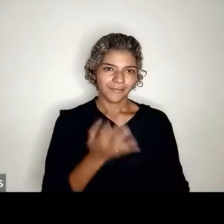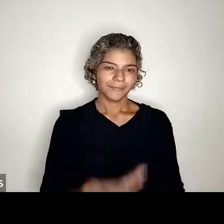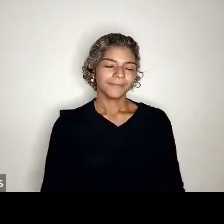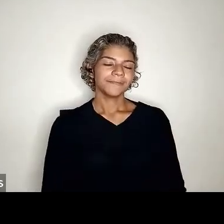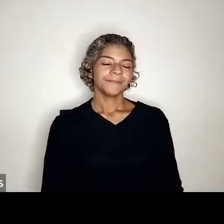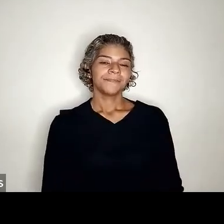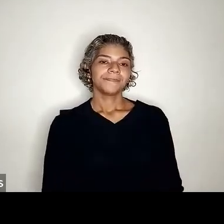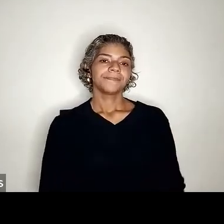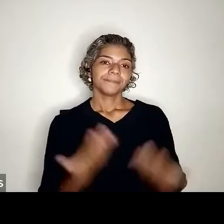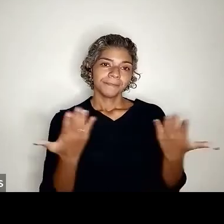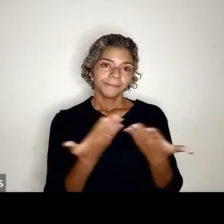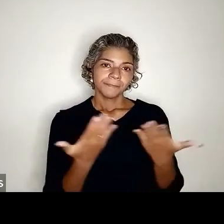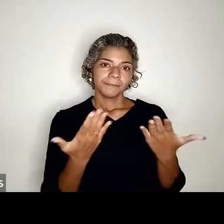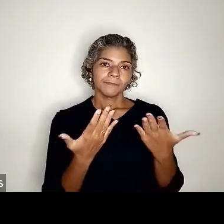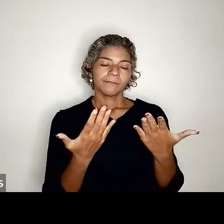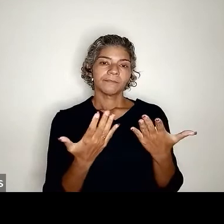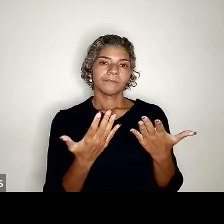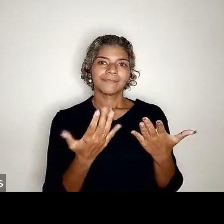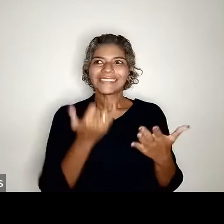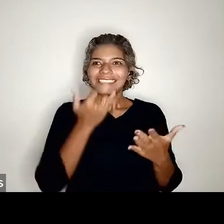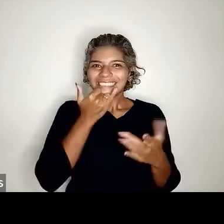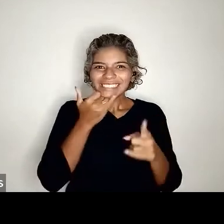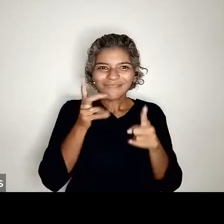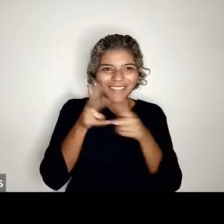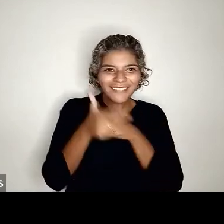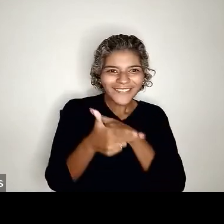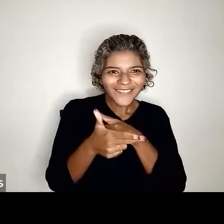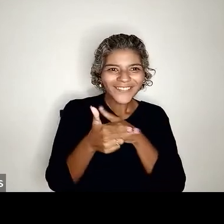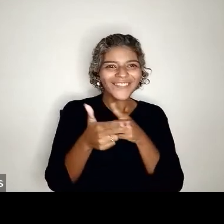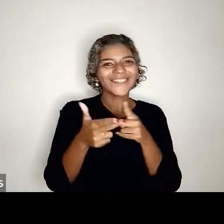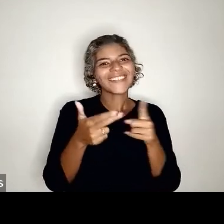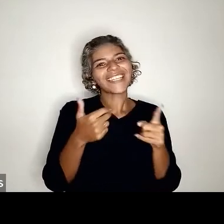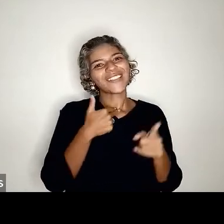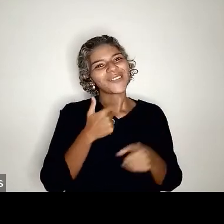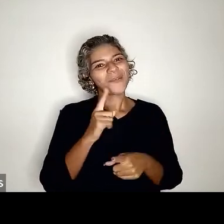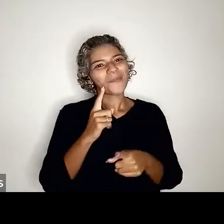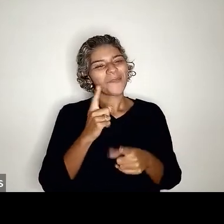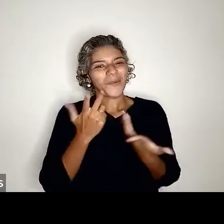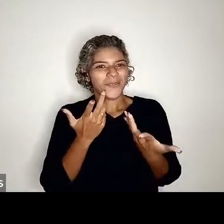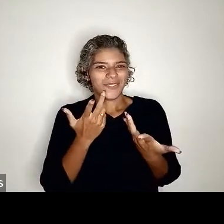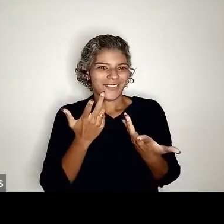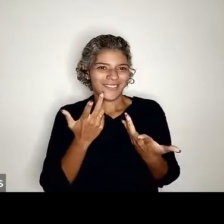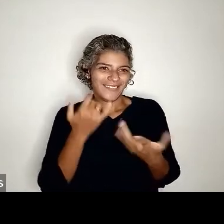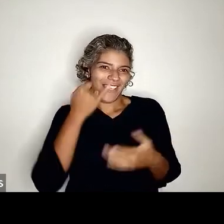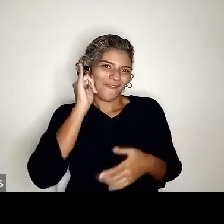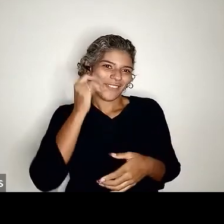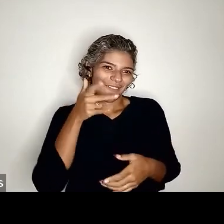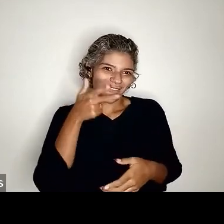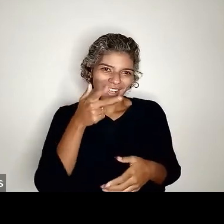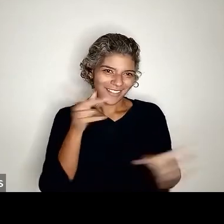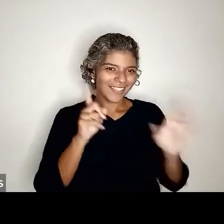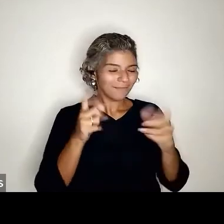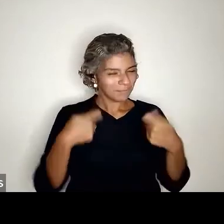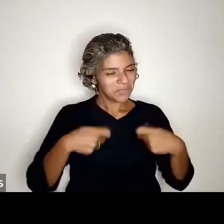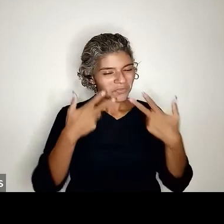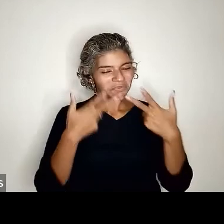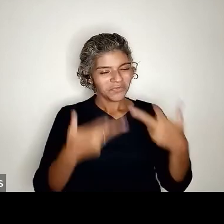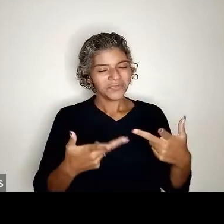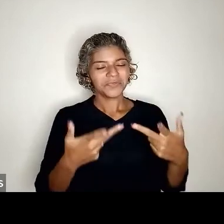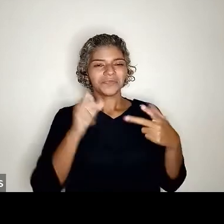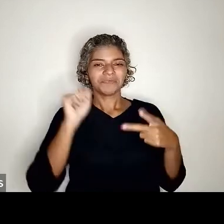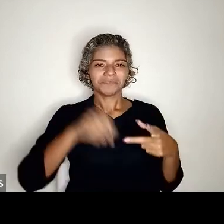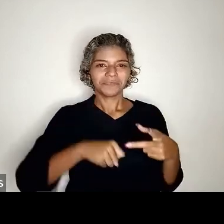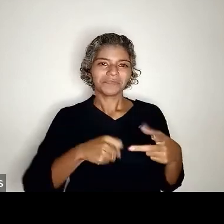aqui, desculpa a minha interferência, não podia deixar de falar, seguir aqui com os